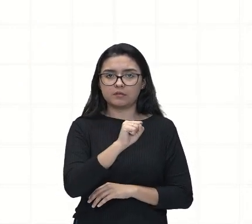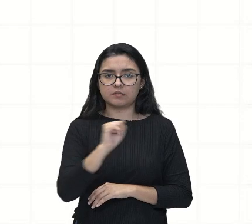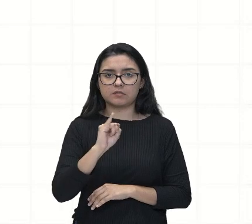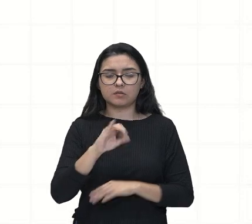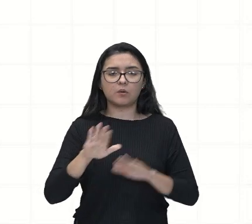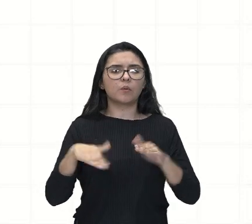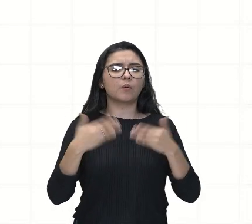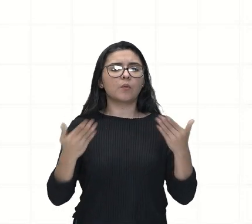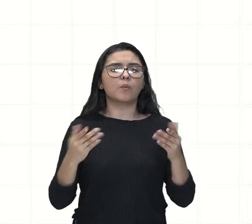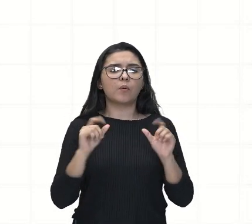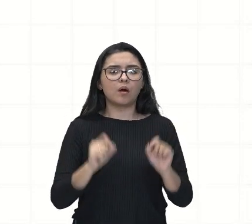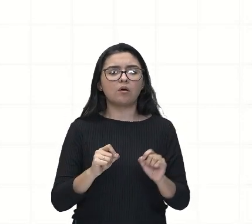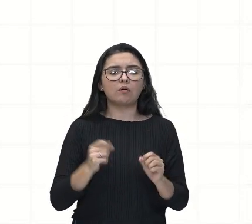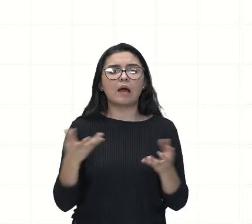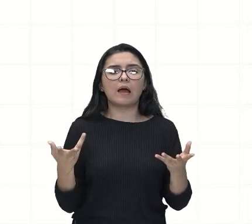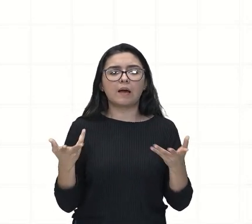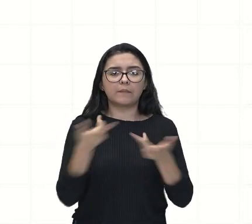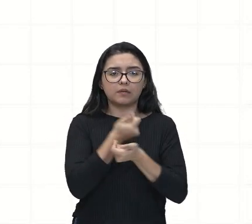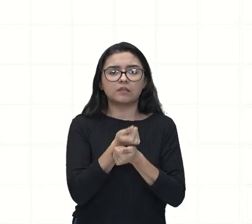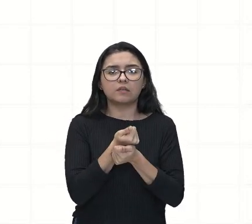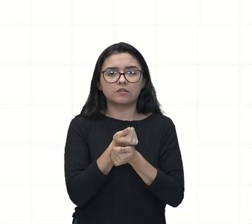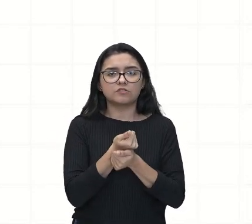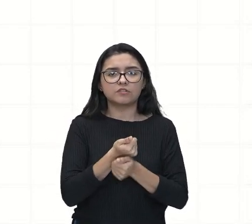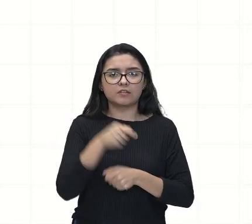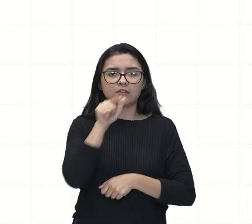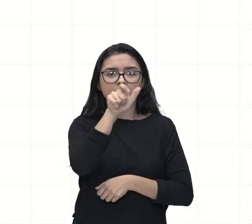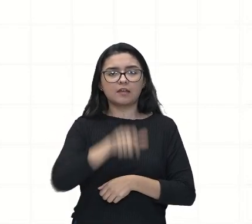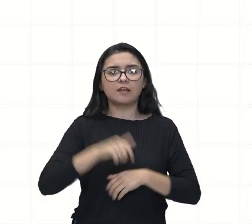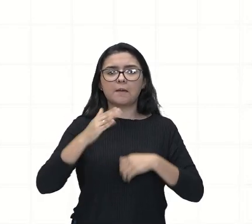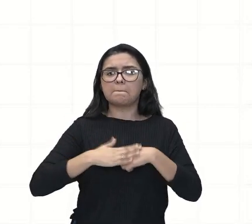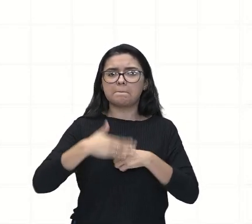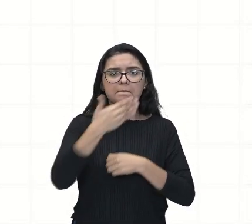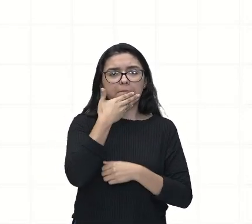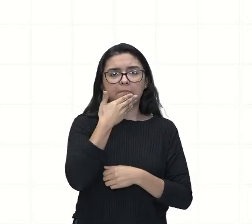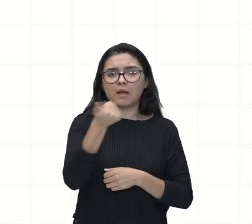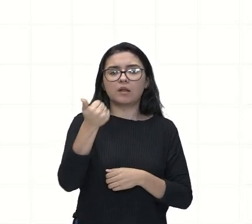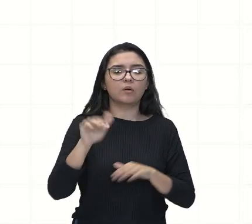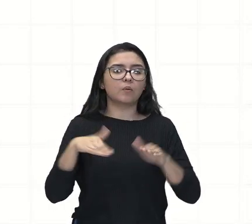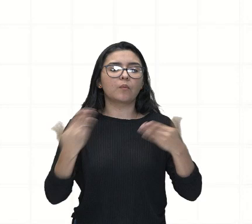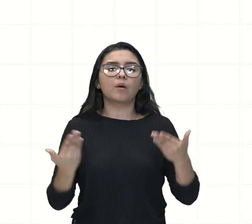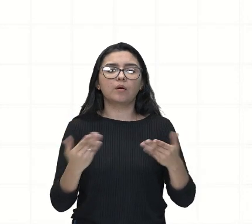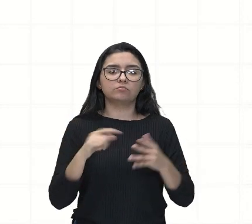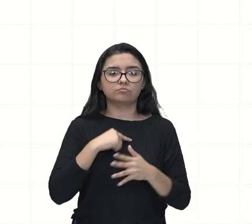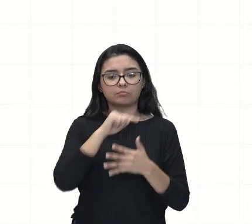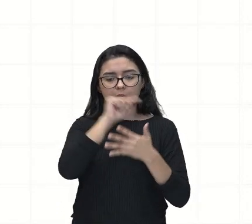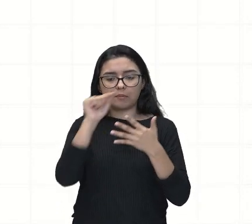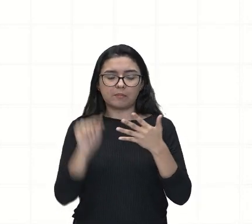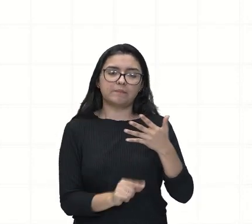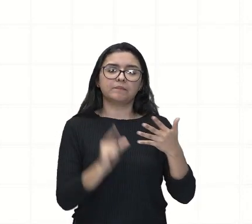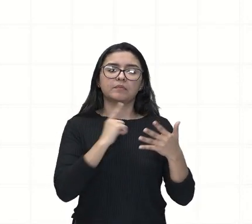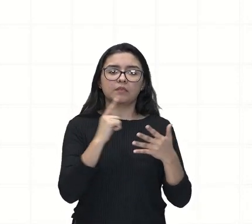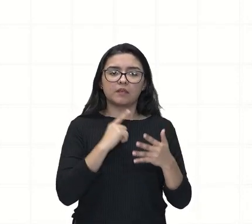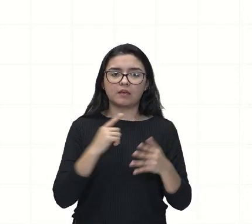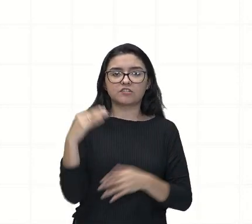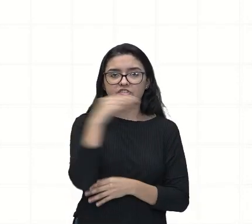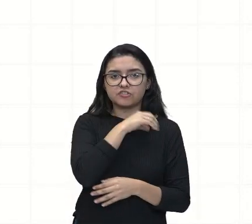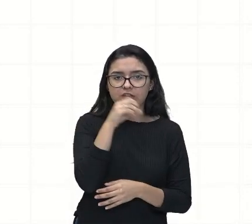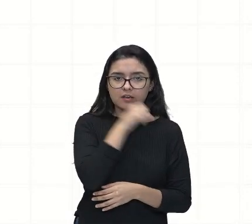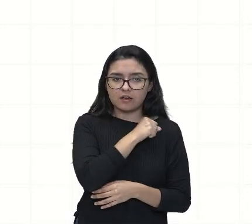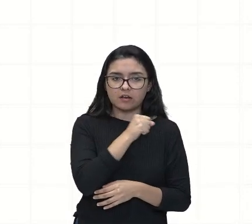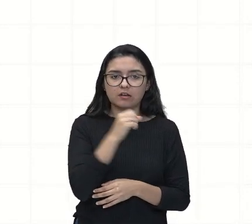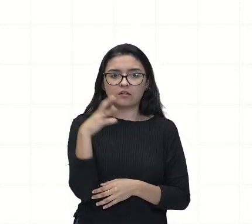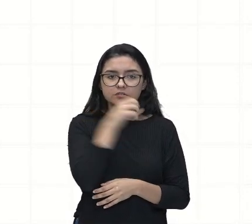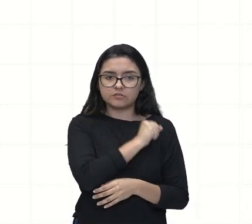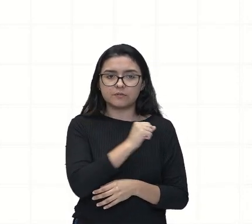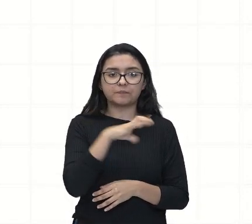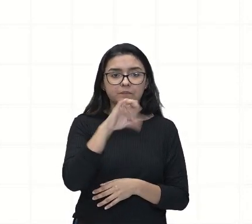qual é a variável que ele é melhor, a melhor variável dele? Ó, eu tenho a agilidade com 91